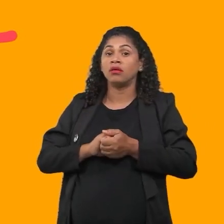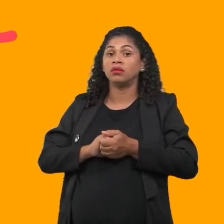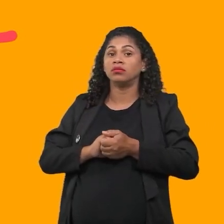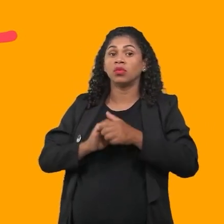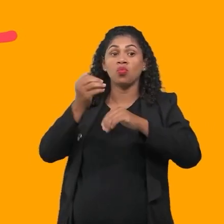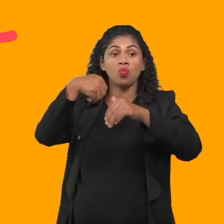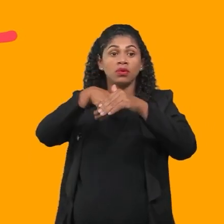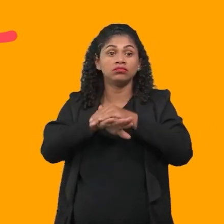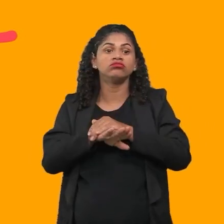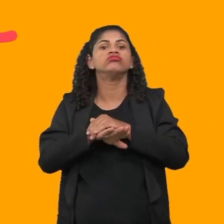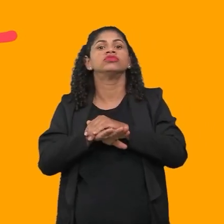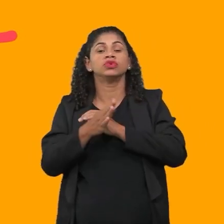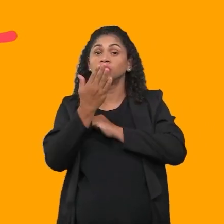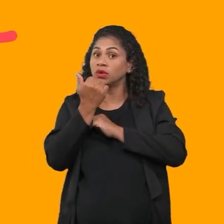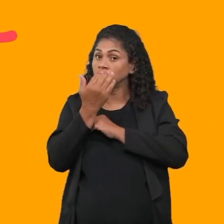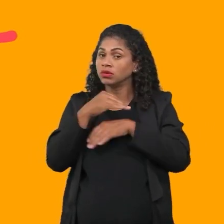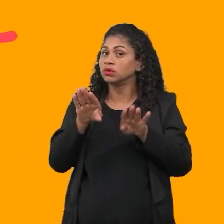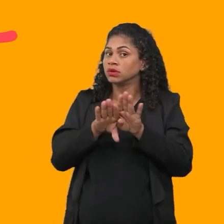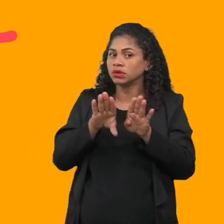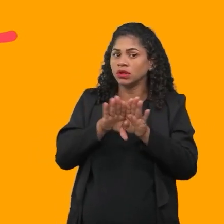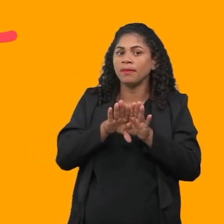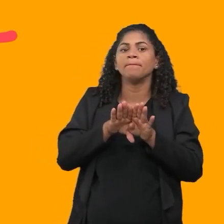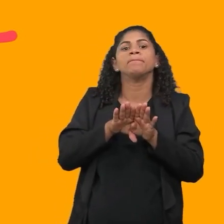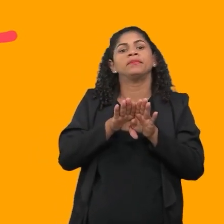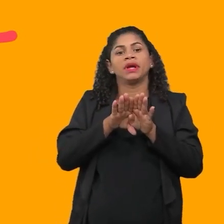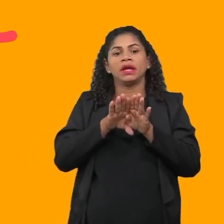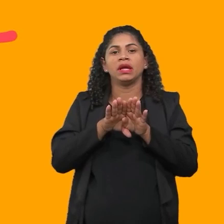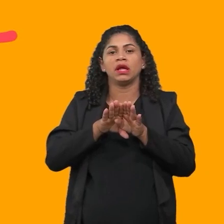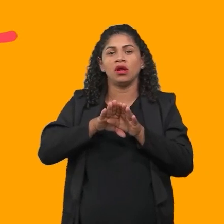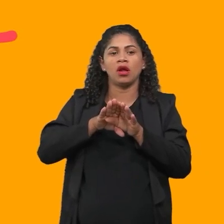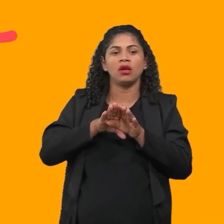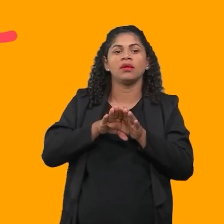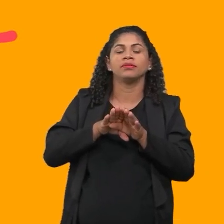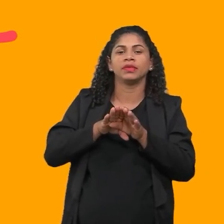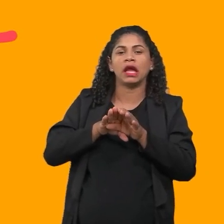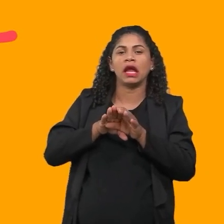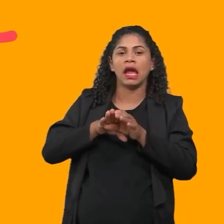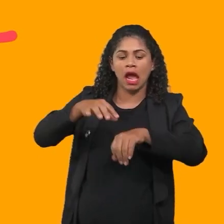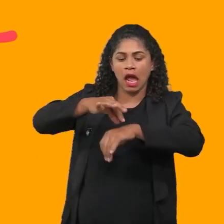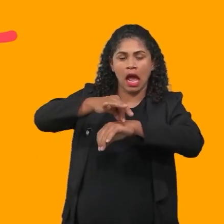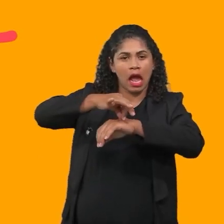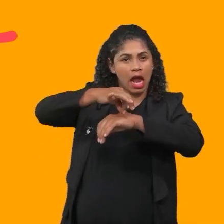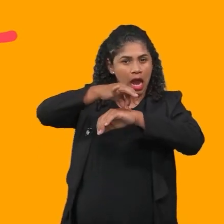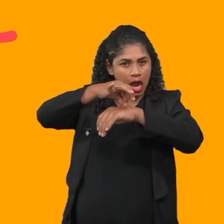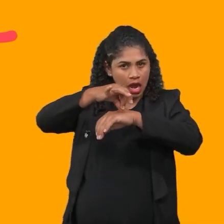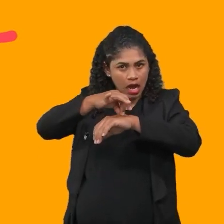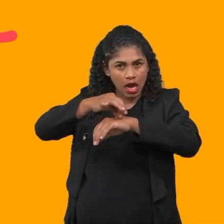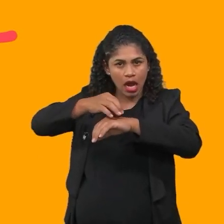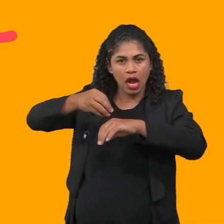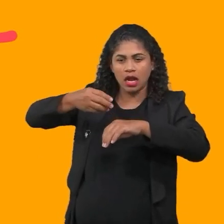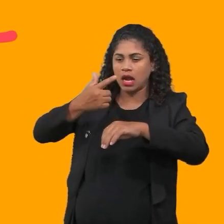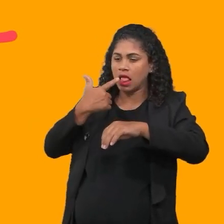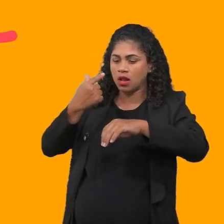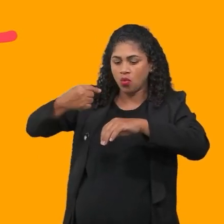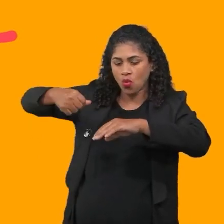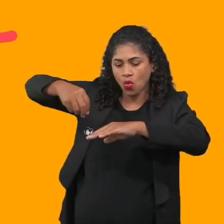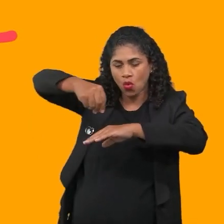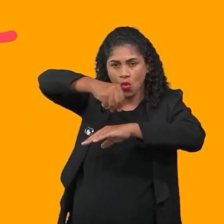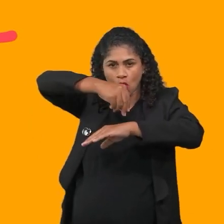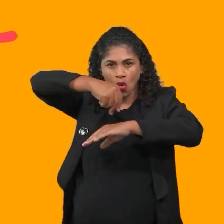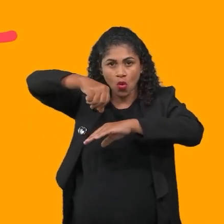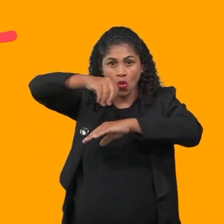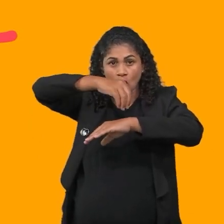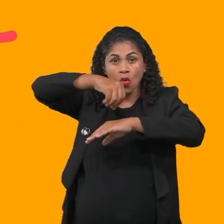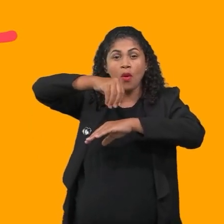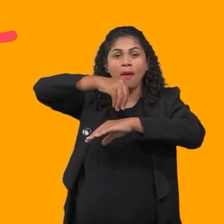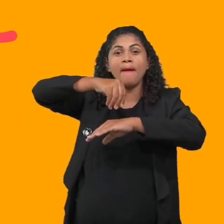e a salga, né, que é ali um processo químico. Então, por exemplo, a gente pegam ali a carne, jogam sal nela, né, para poder conservar